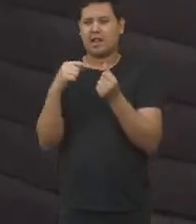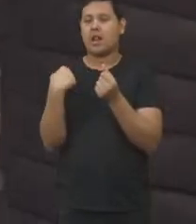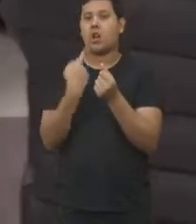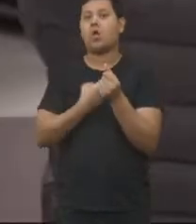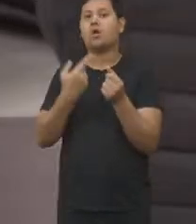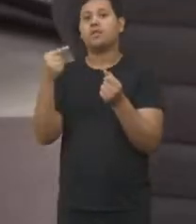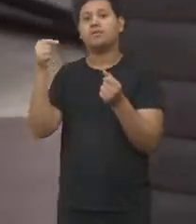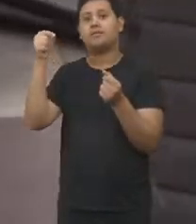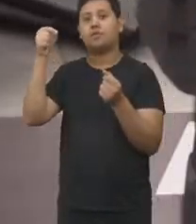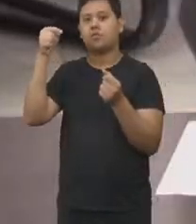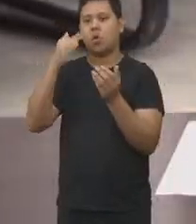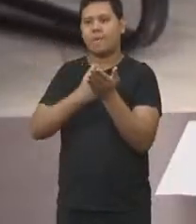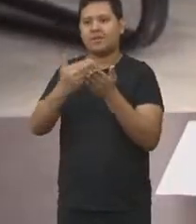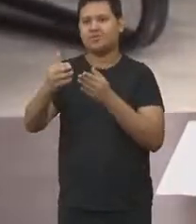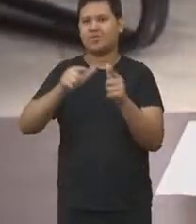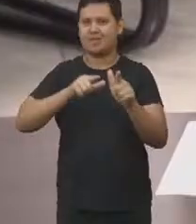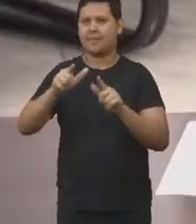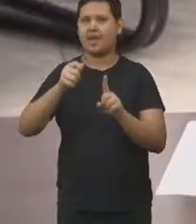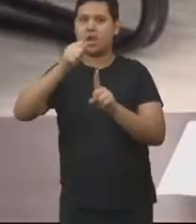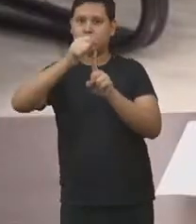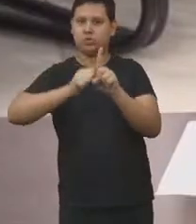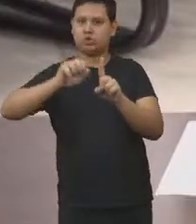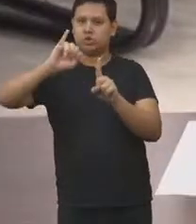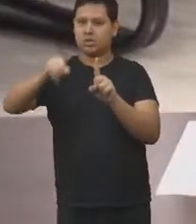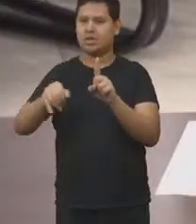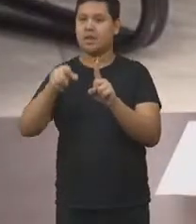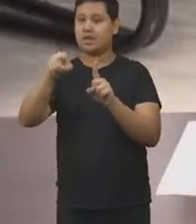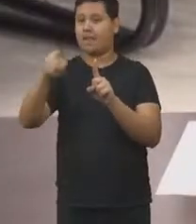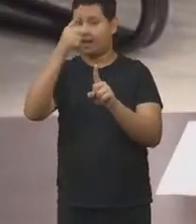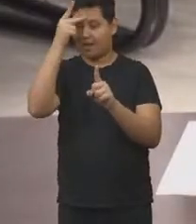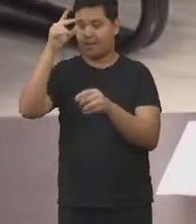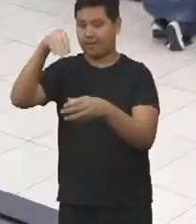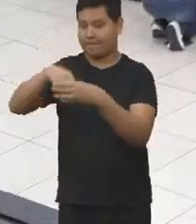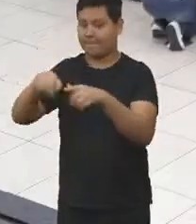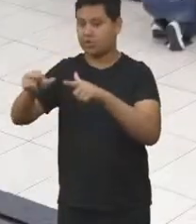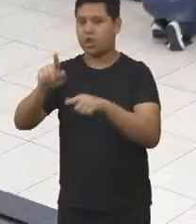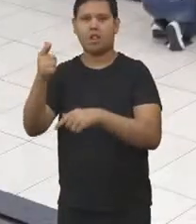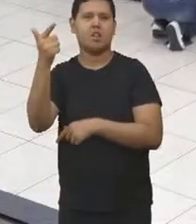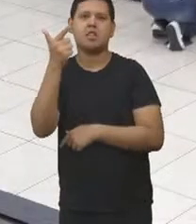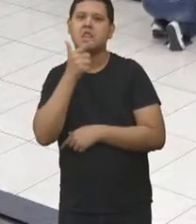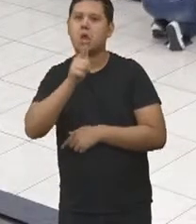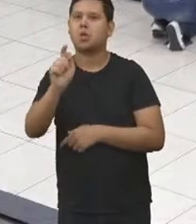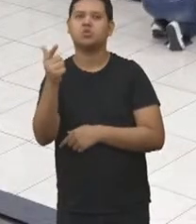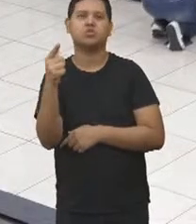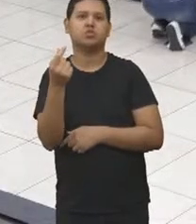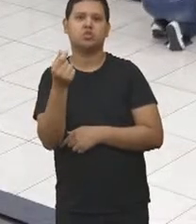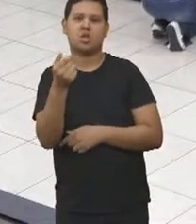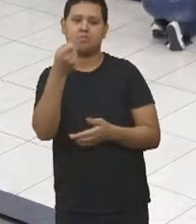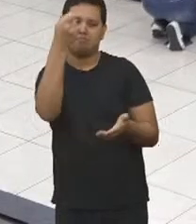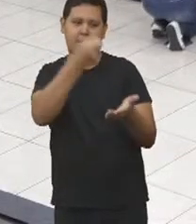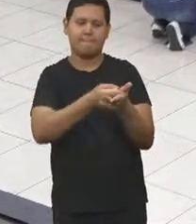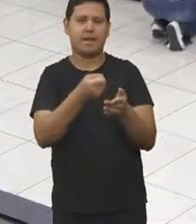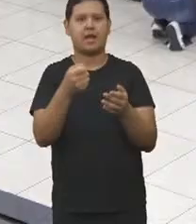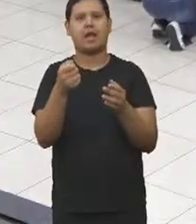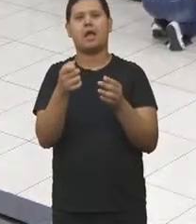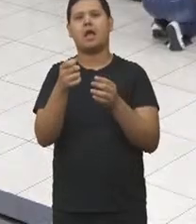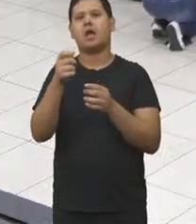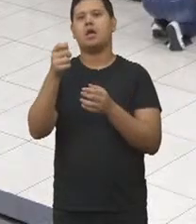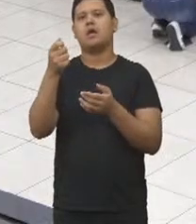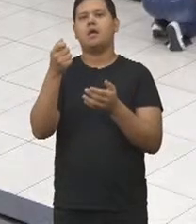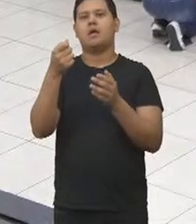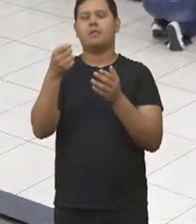em janeiro, os funcionários estavam trabalhando 6 horas por dia porque não tinha dinheiro para pagar a conta de luz, vale refeição,